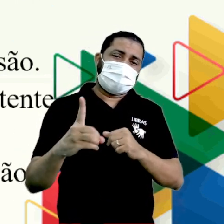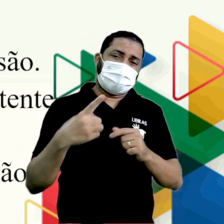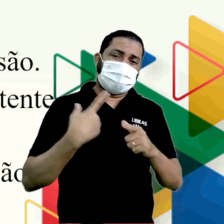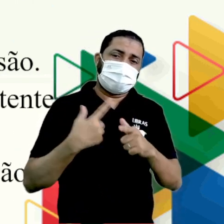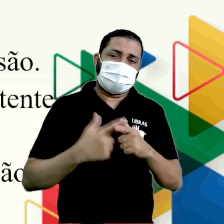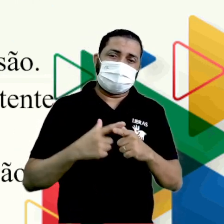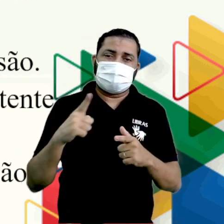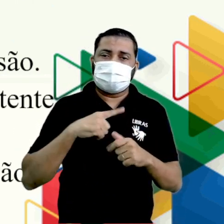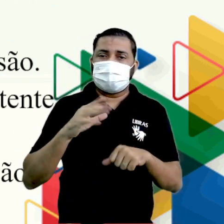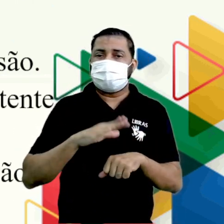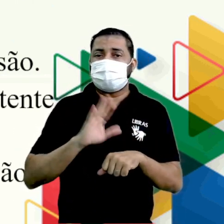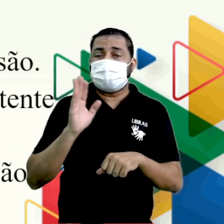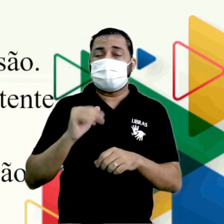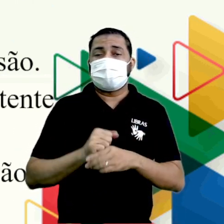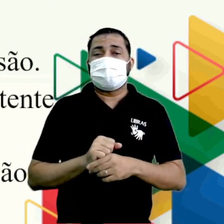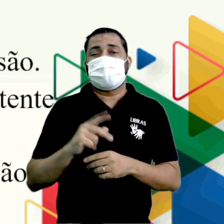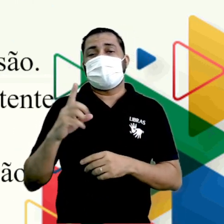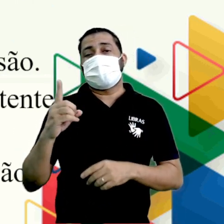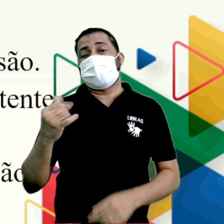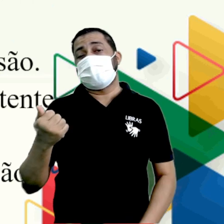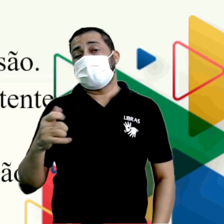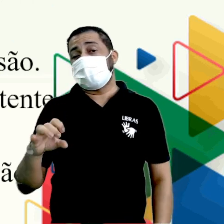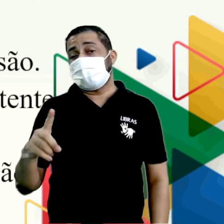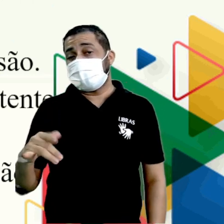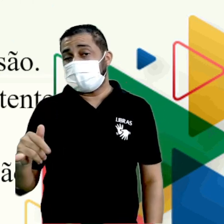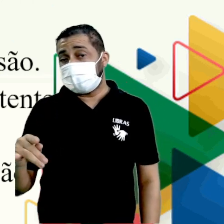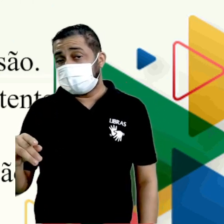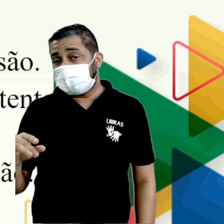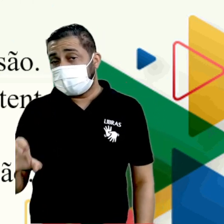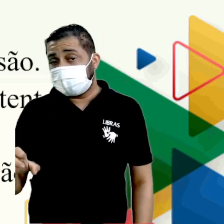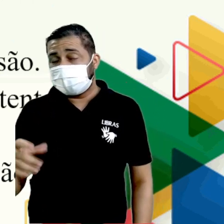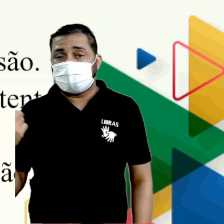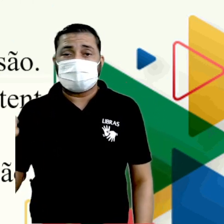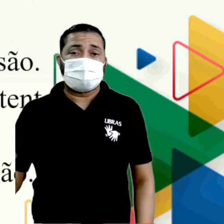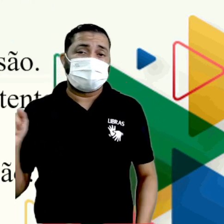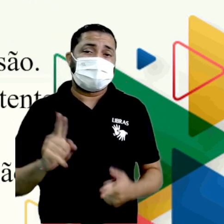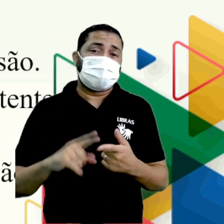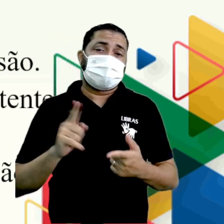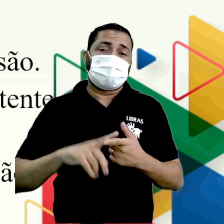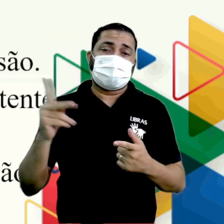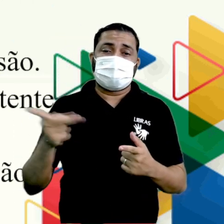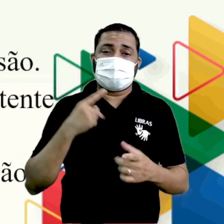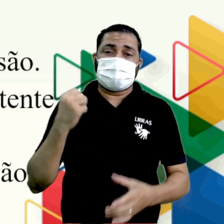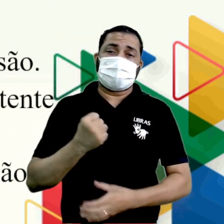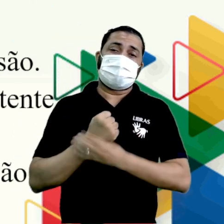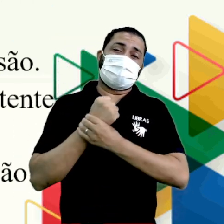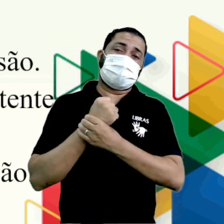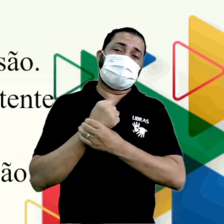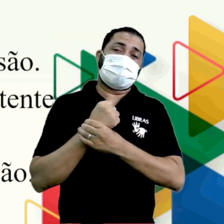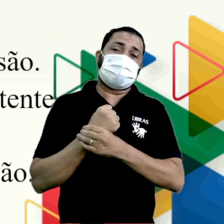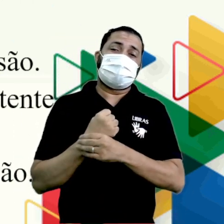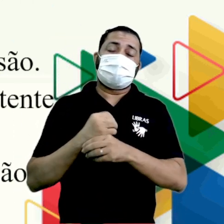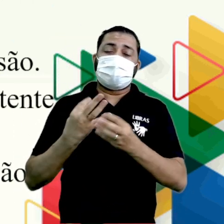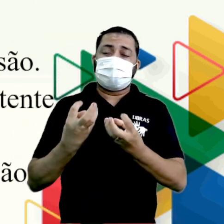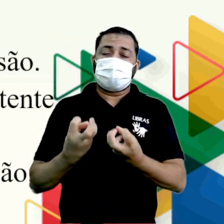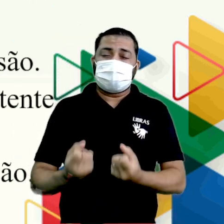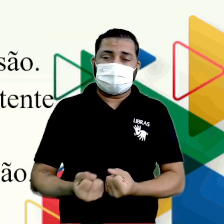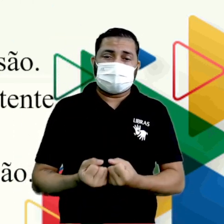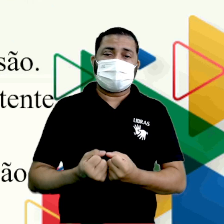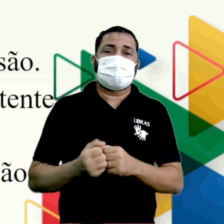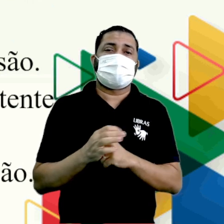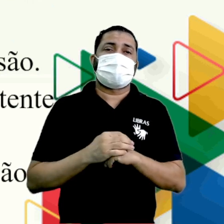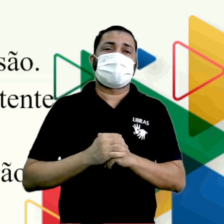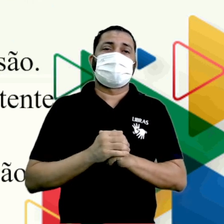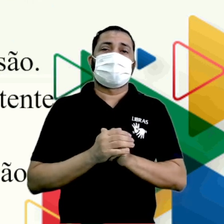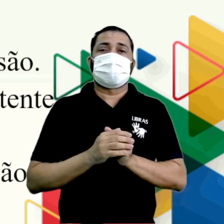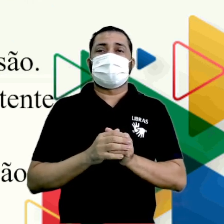que eles têm maior densidade. O outro critério que ele vai falar é a resistência à corrosão. A questão da